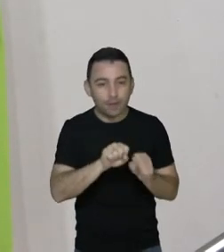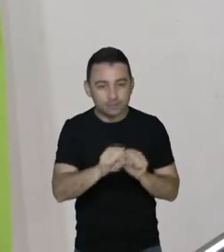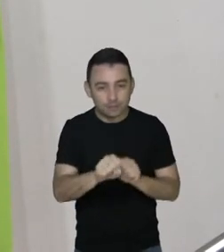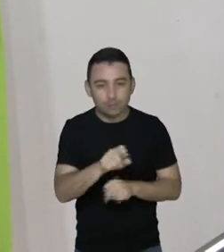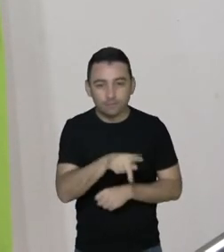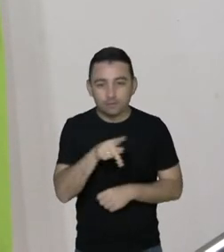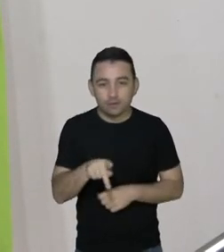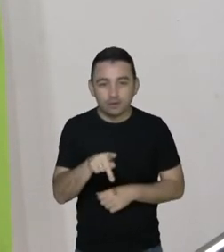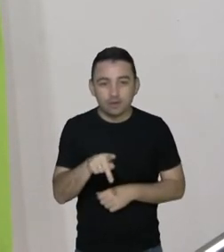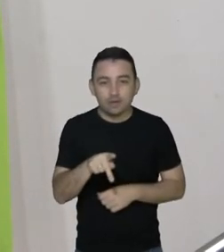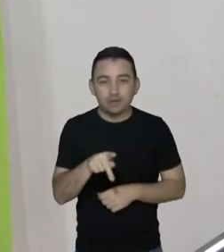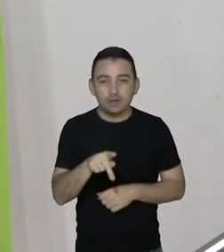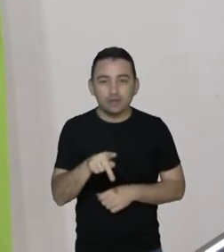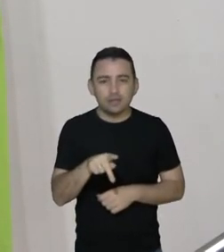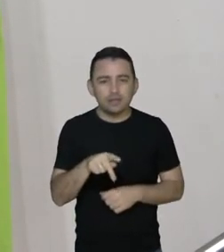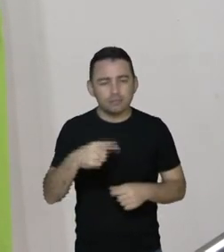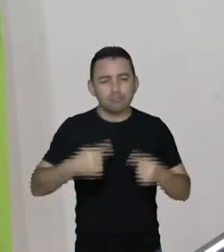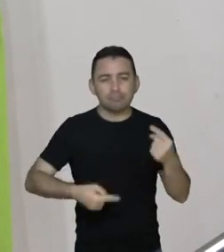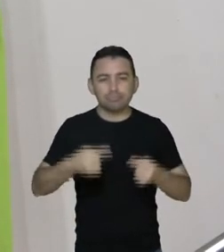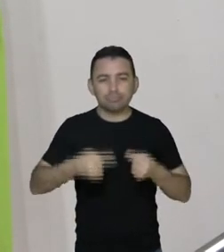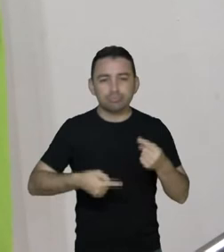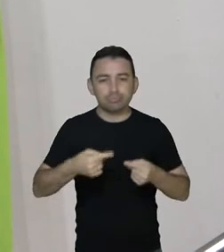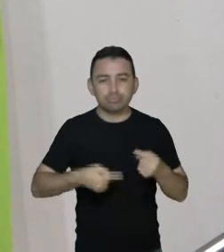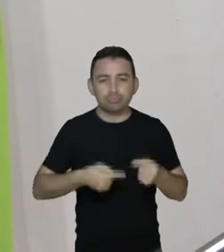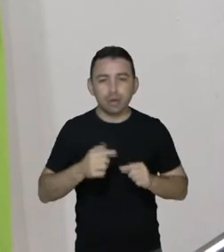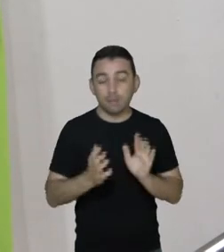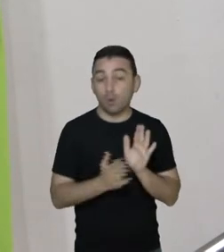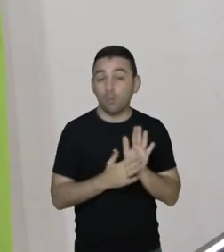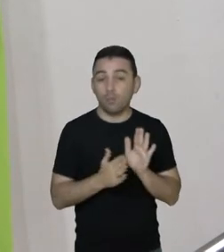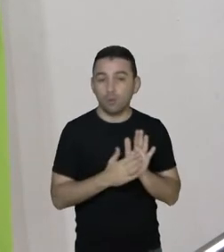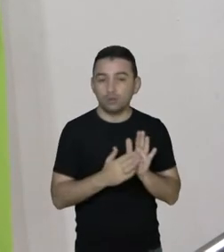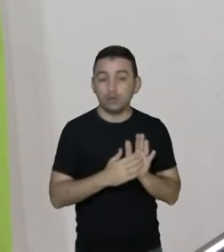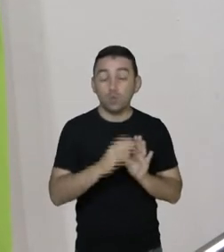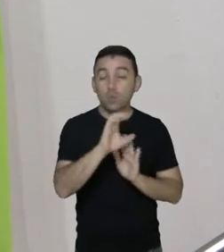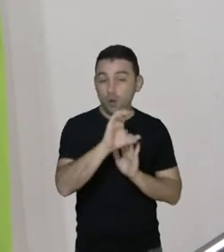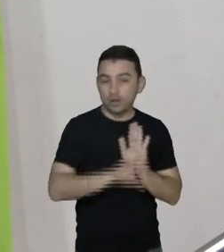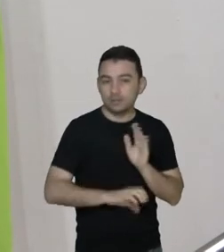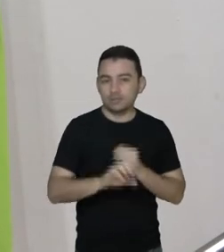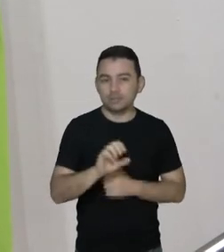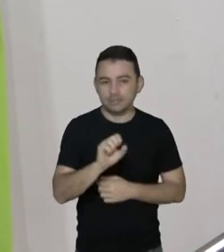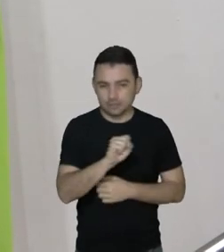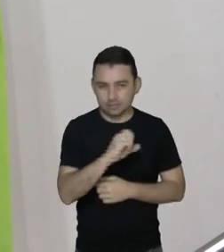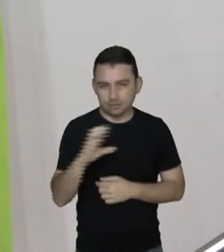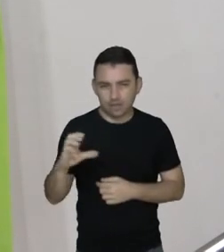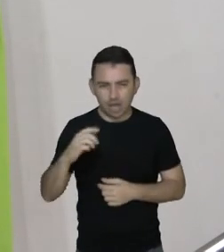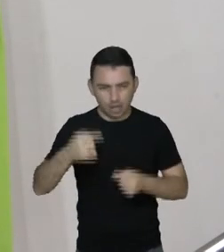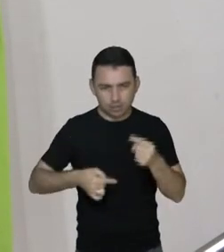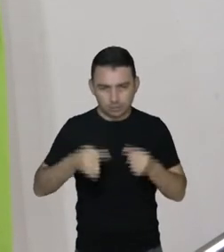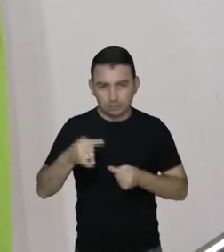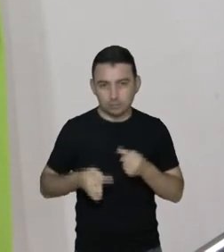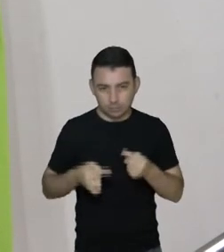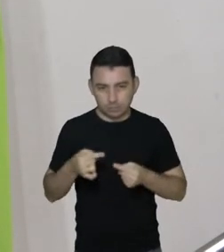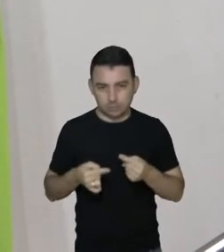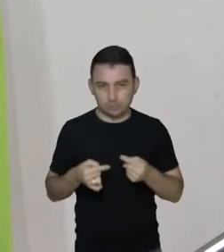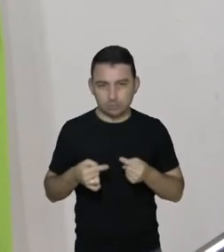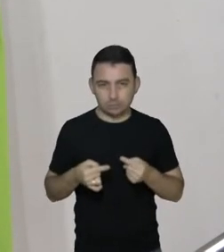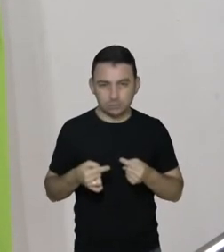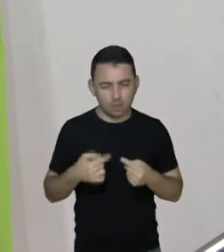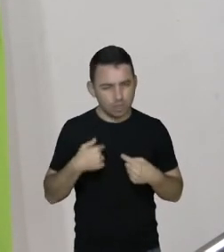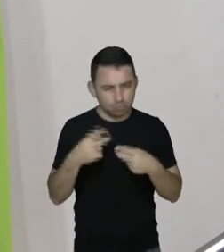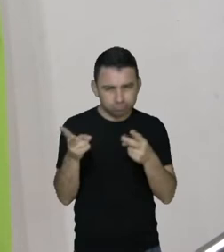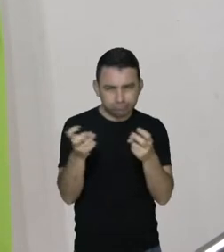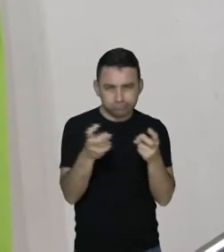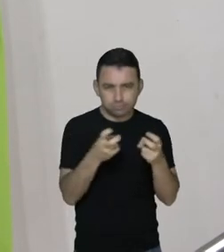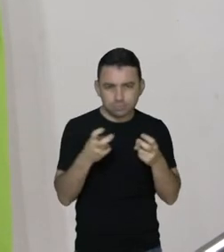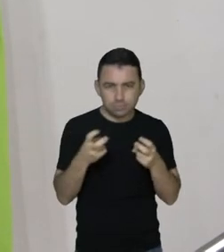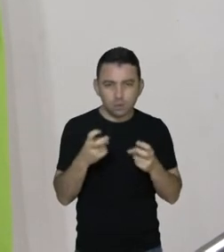nesta formação, estavam discutindo a proposta curricular de Santa Catarina. Na discussão da proposta curricular de Santa Catarina, eu percebi